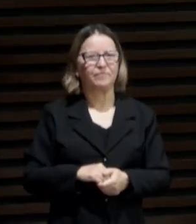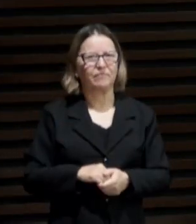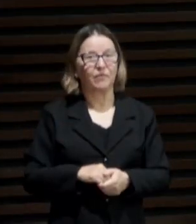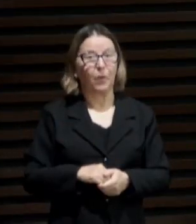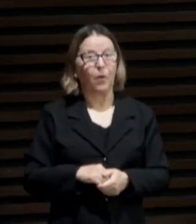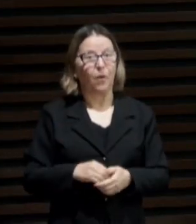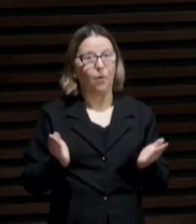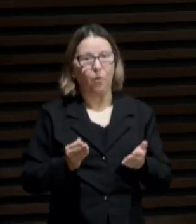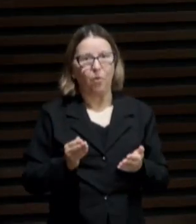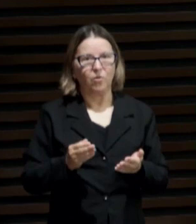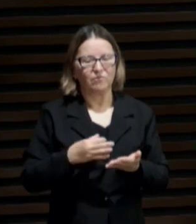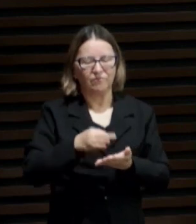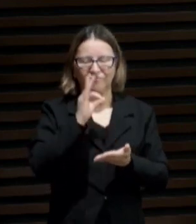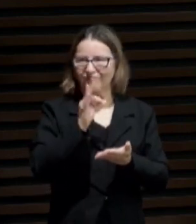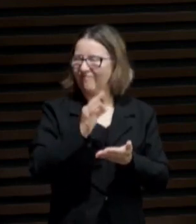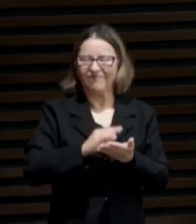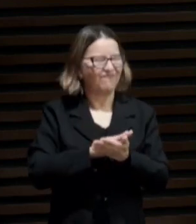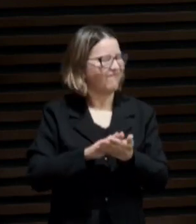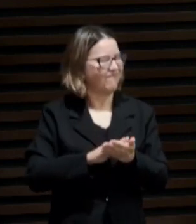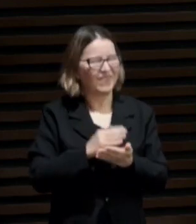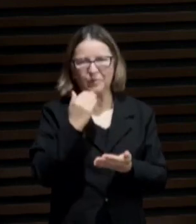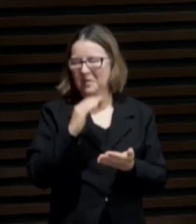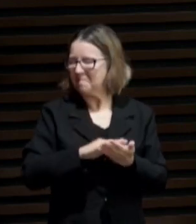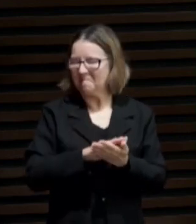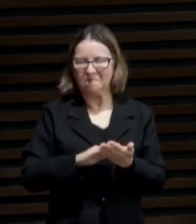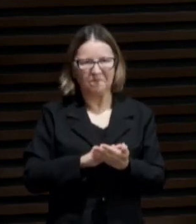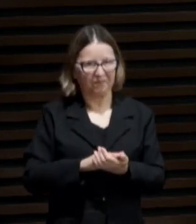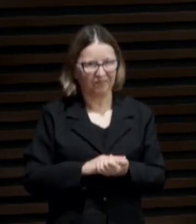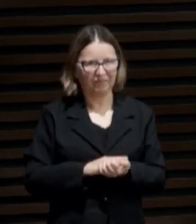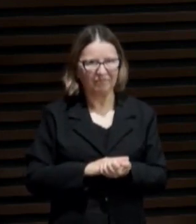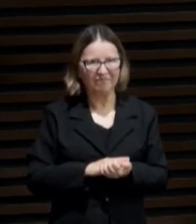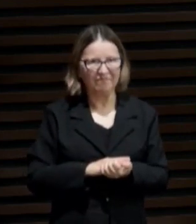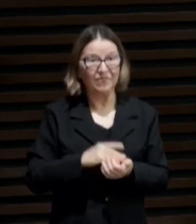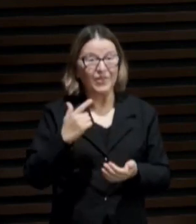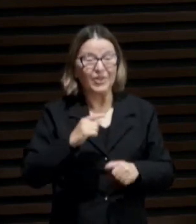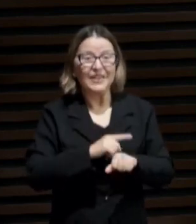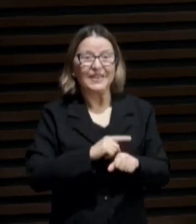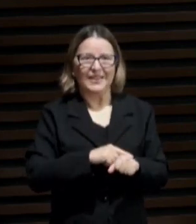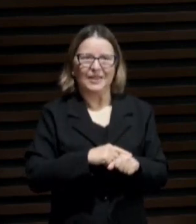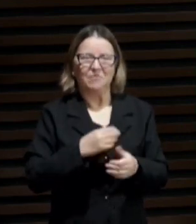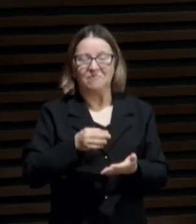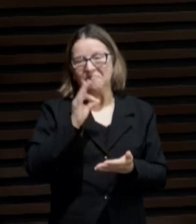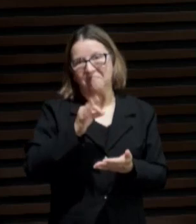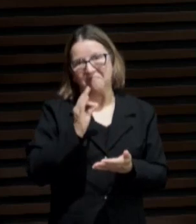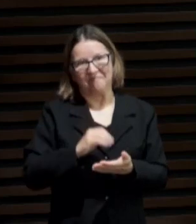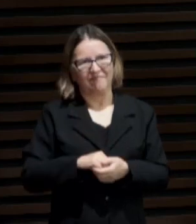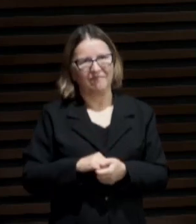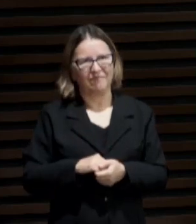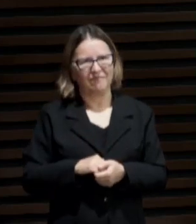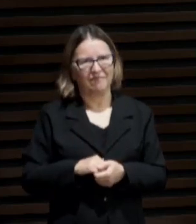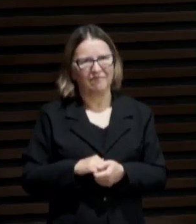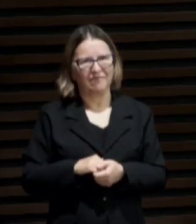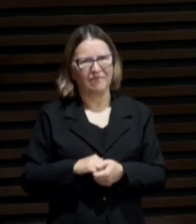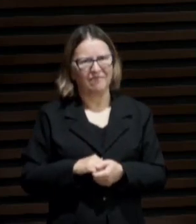nada. Eu acredito que alguém aí deva ter tomado um cafezinho. Eu não escutei vocês falando,